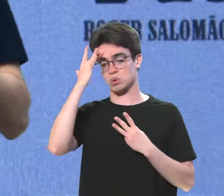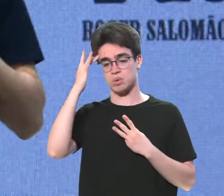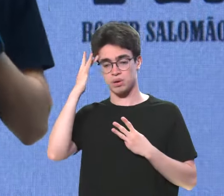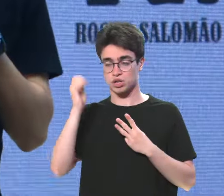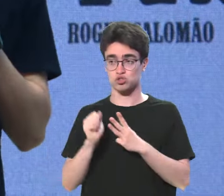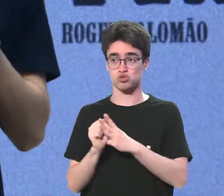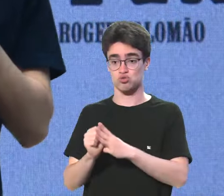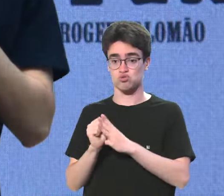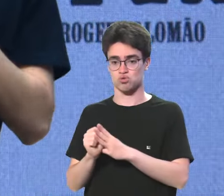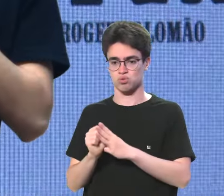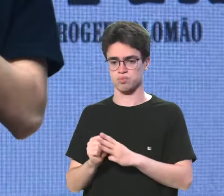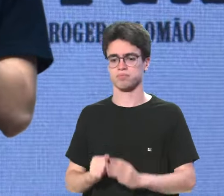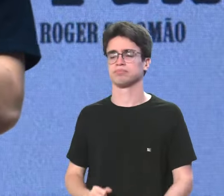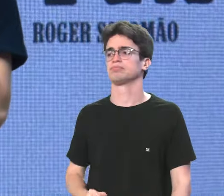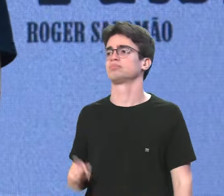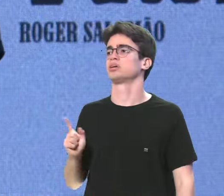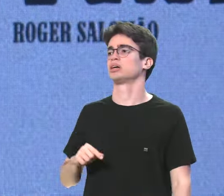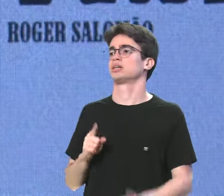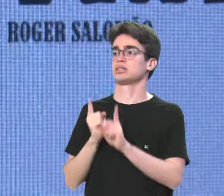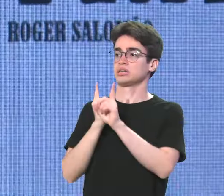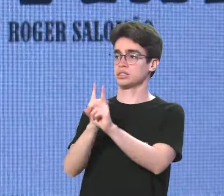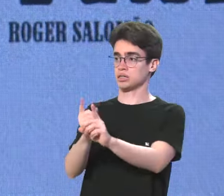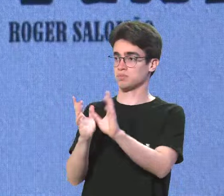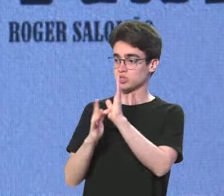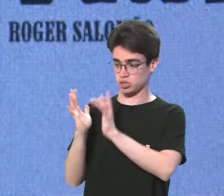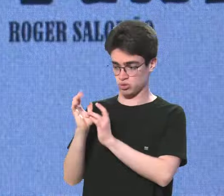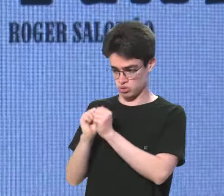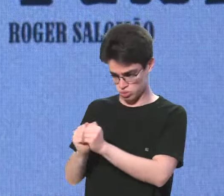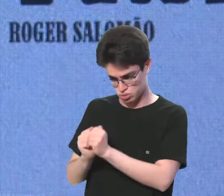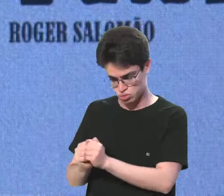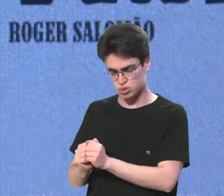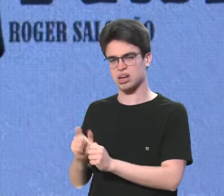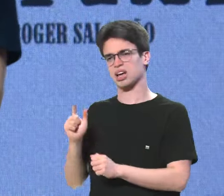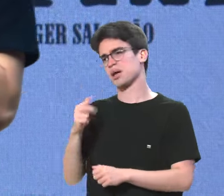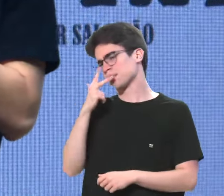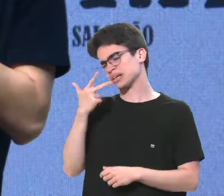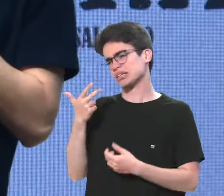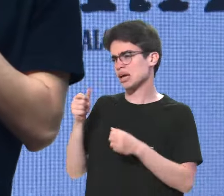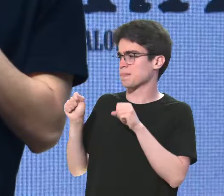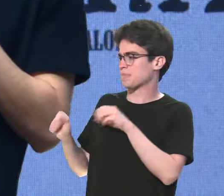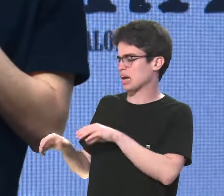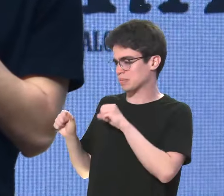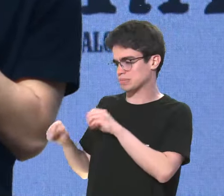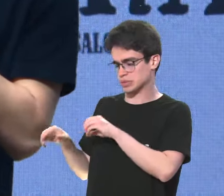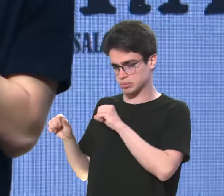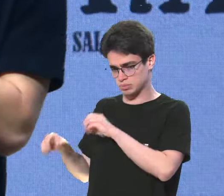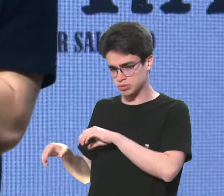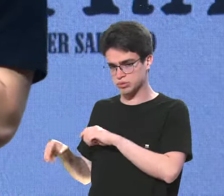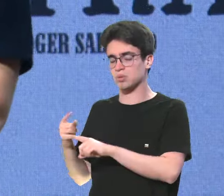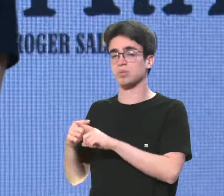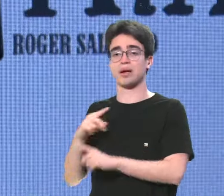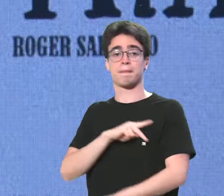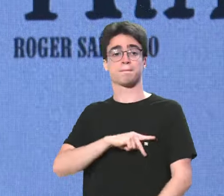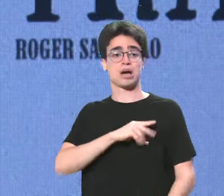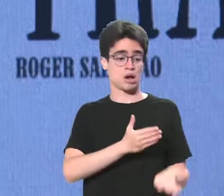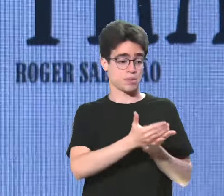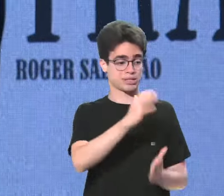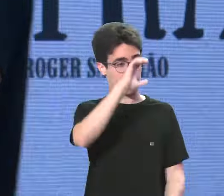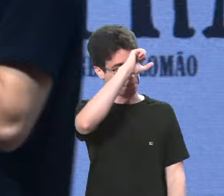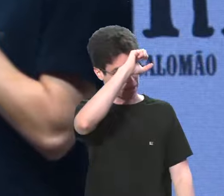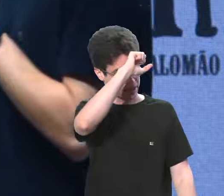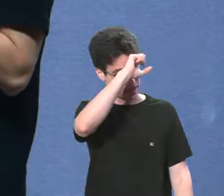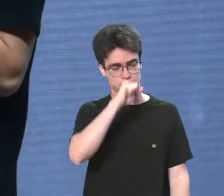dele os discípulos de Jesus que eram como mentores para ele ele tava aprendendo